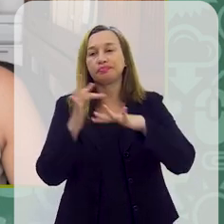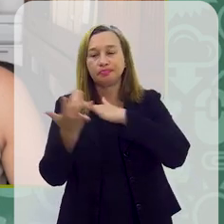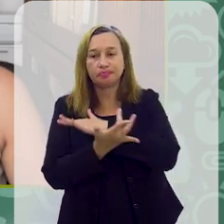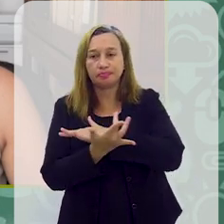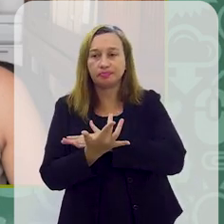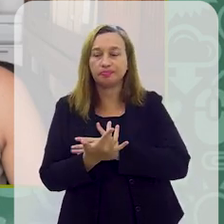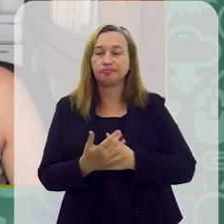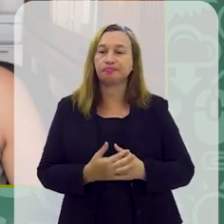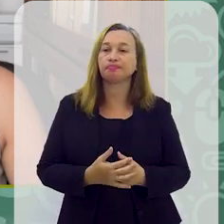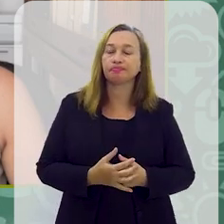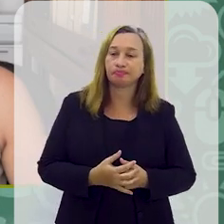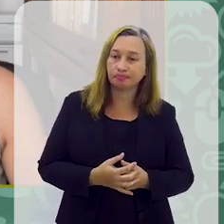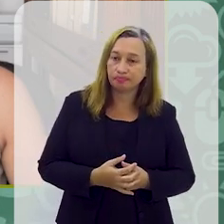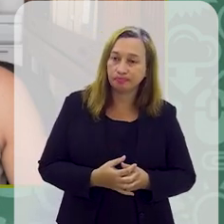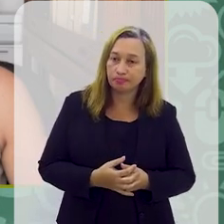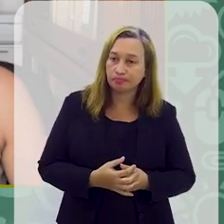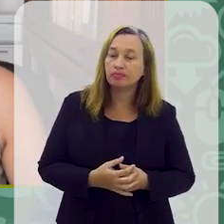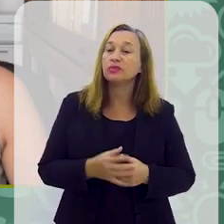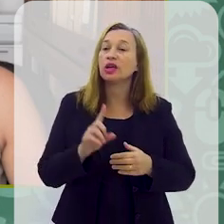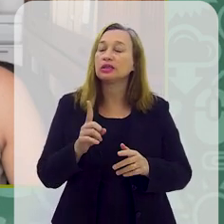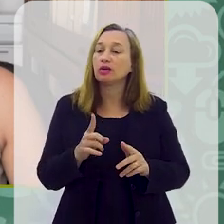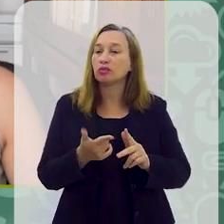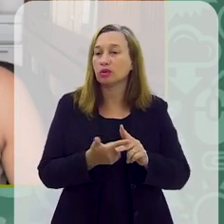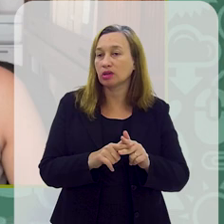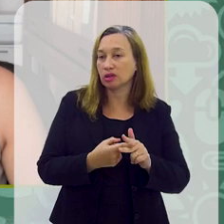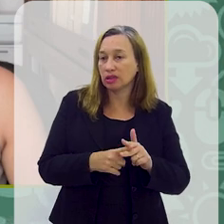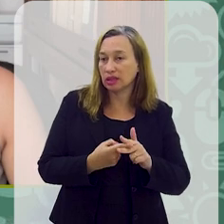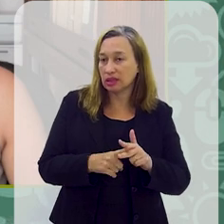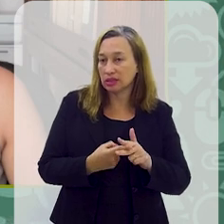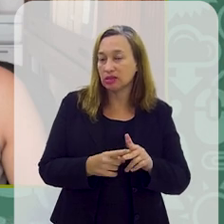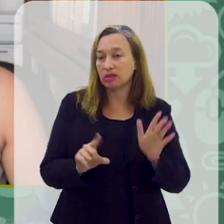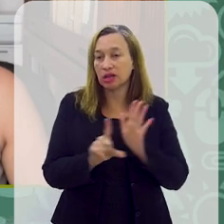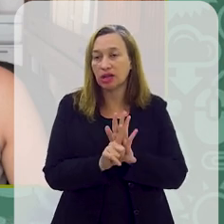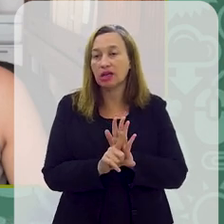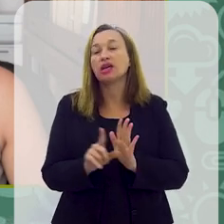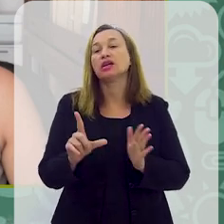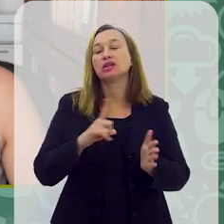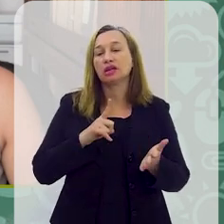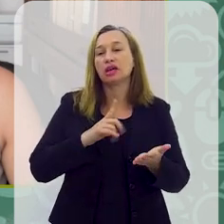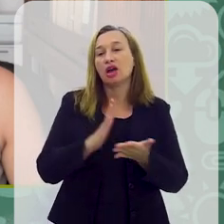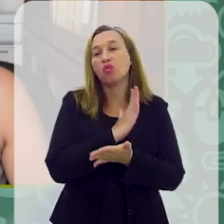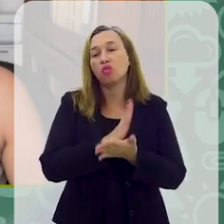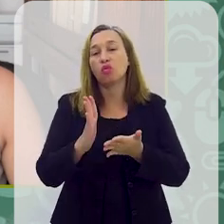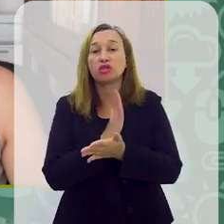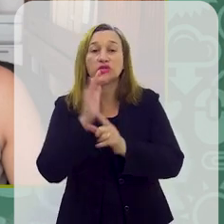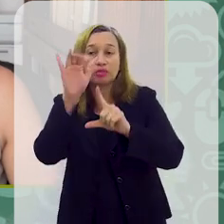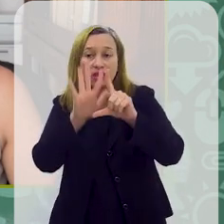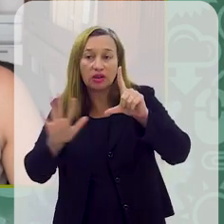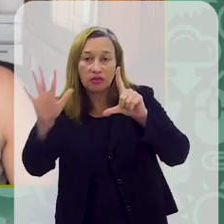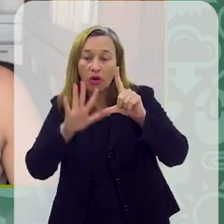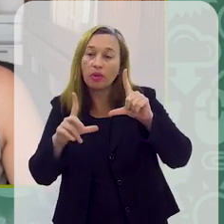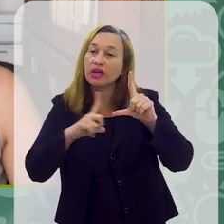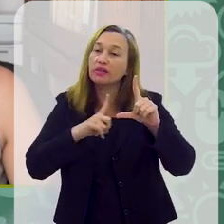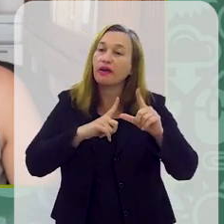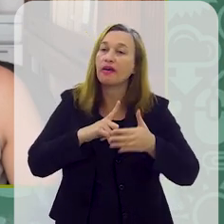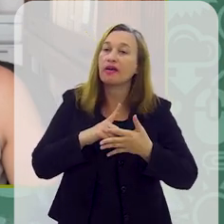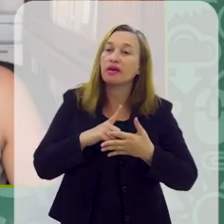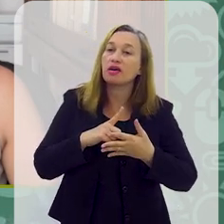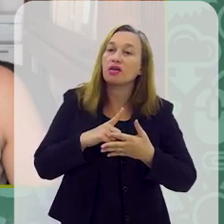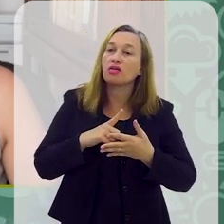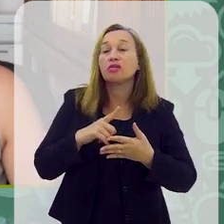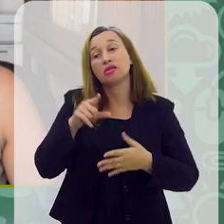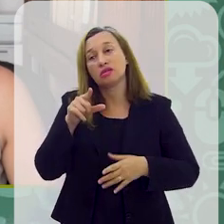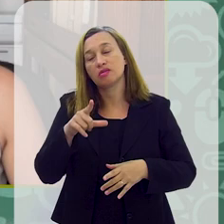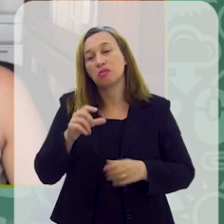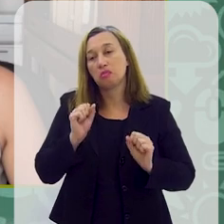que as redes, né? Se a gente não tivesse essa regulamentação, a gente tem algumas plataformas que